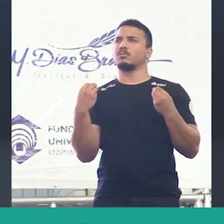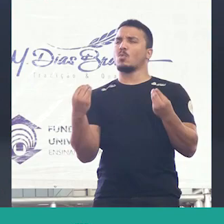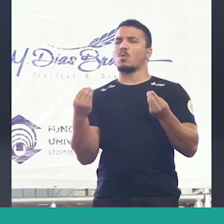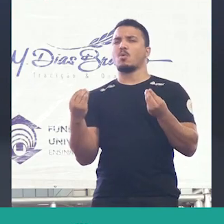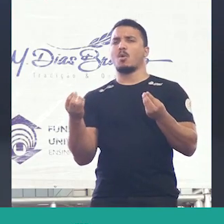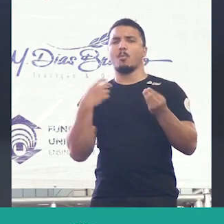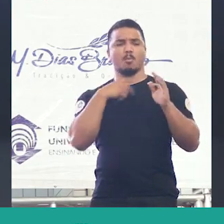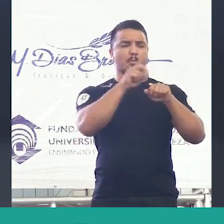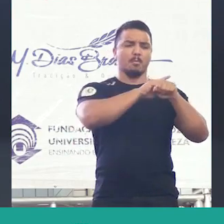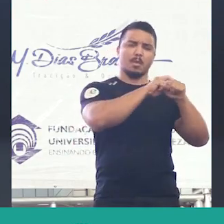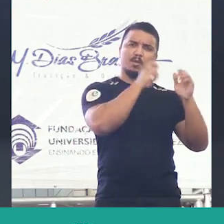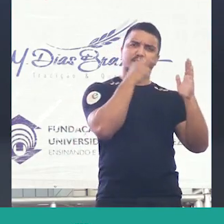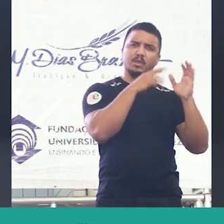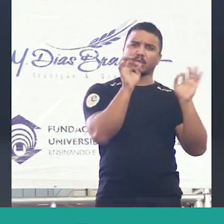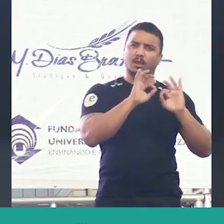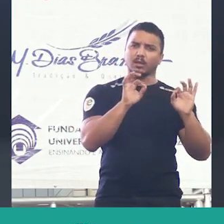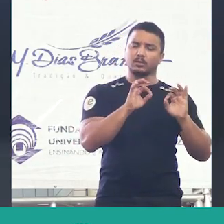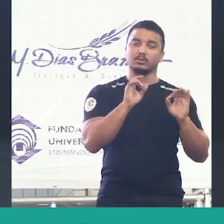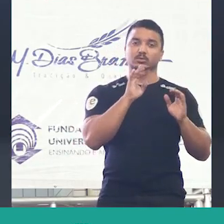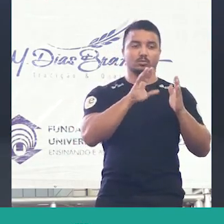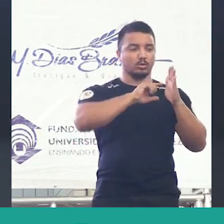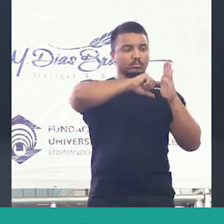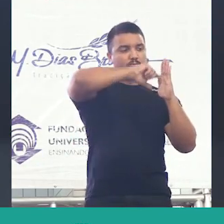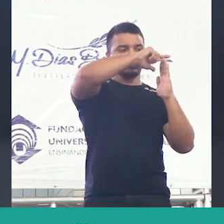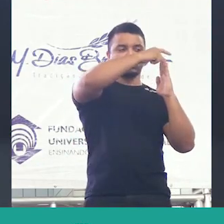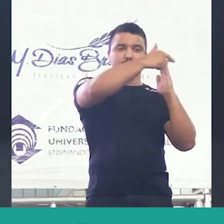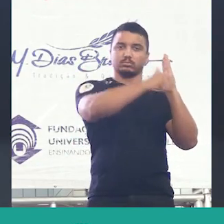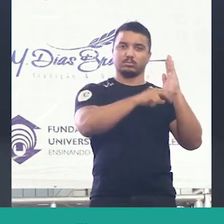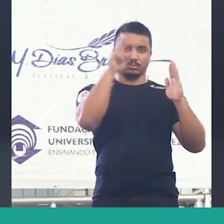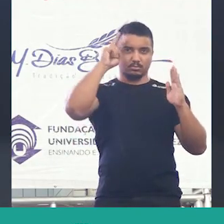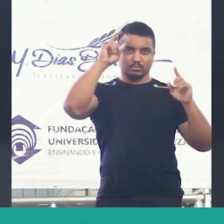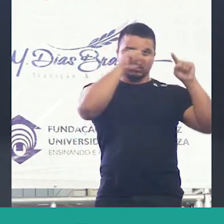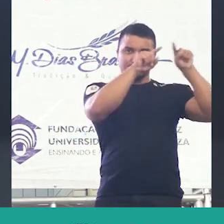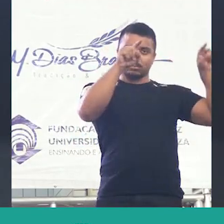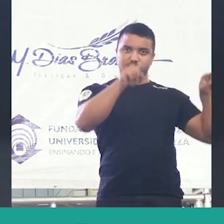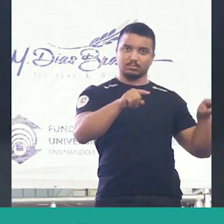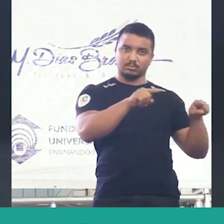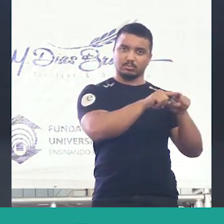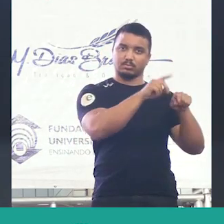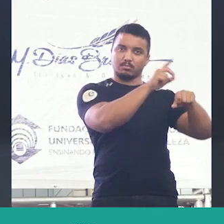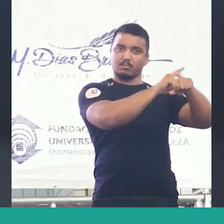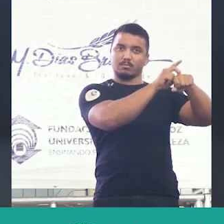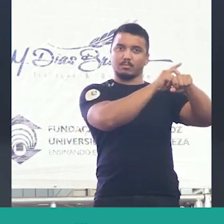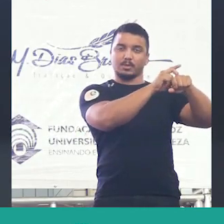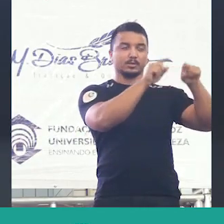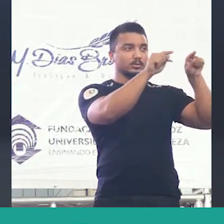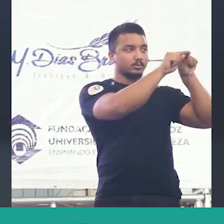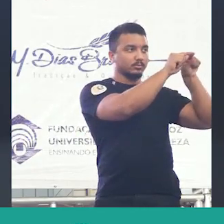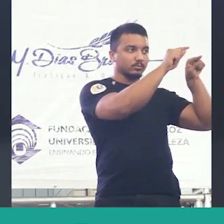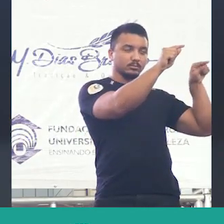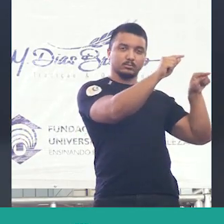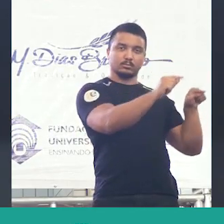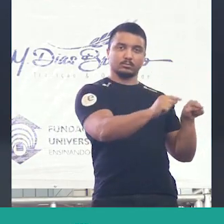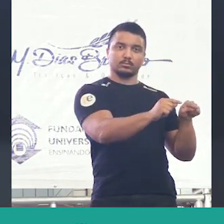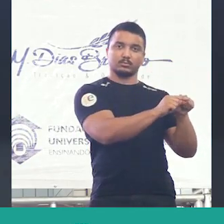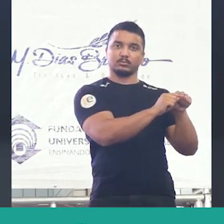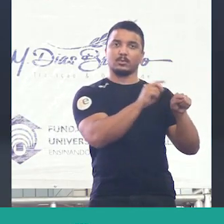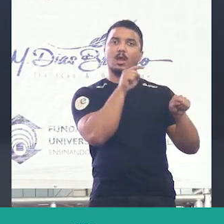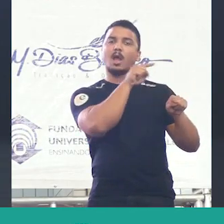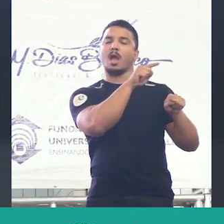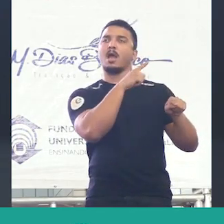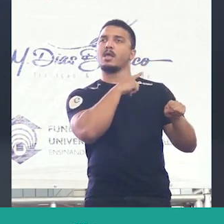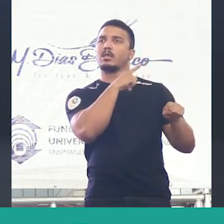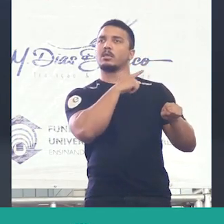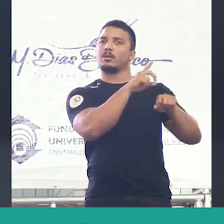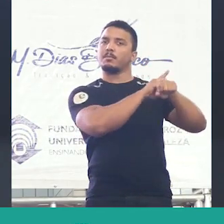Como é, professor? Não vejo preto? Não. O que é que você vê? As bordas. Se você está vendo uma bordazinha, aí